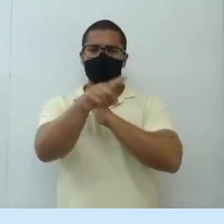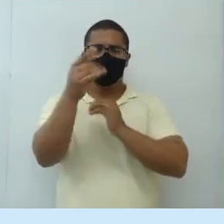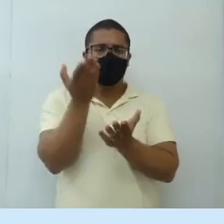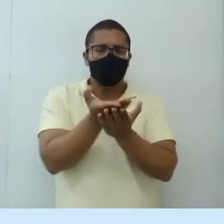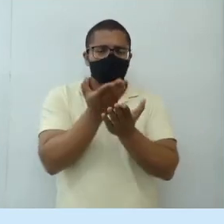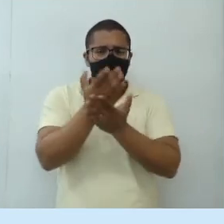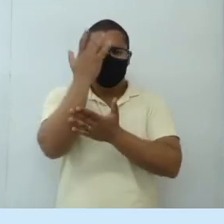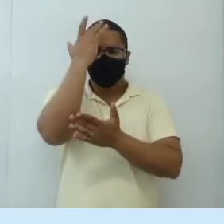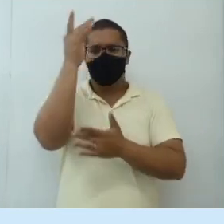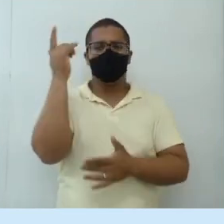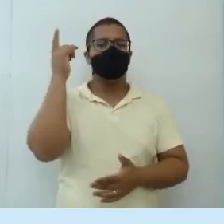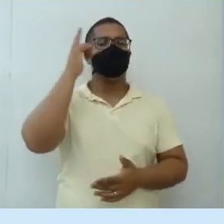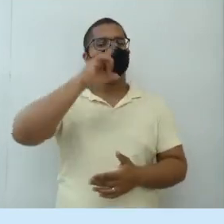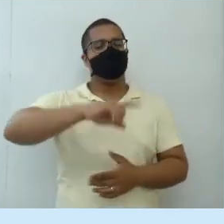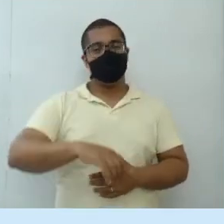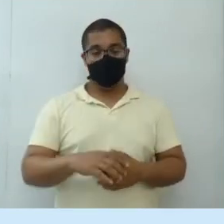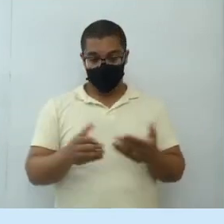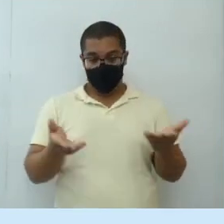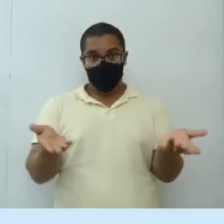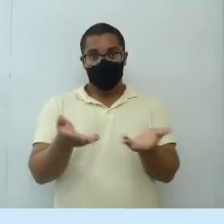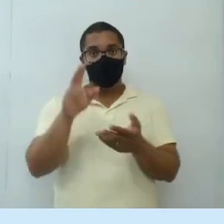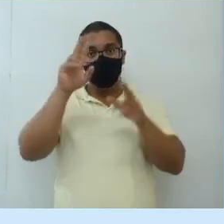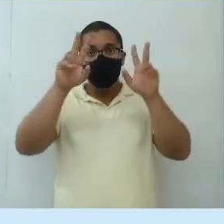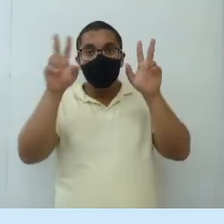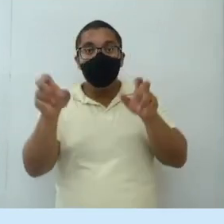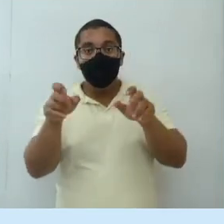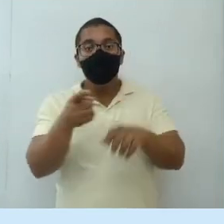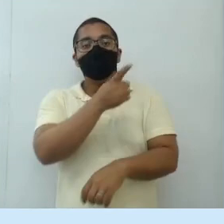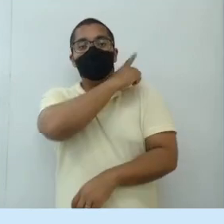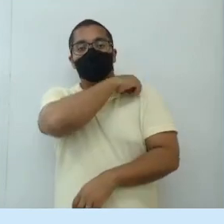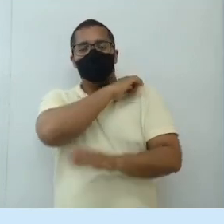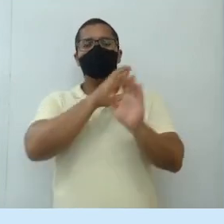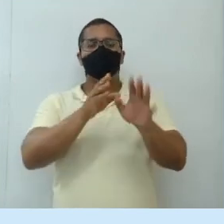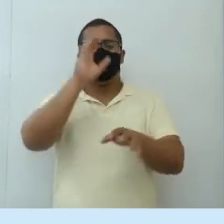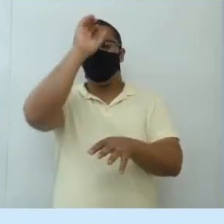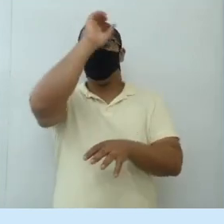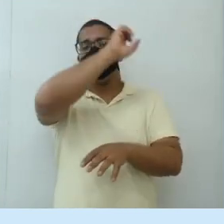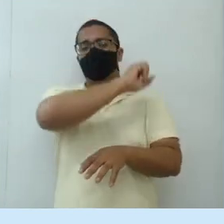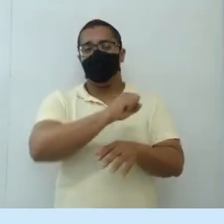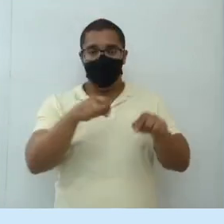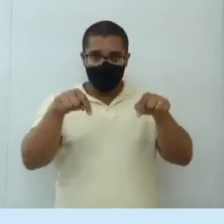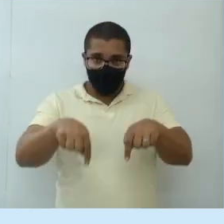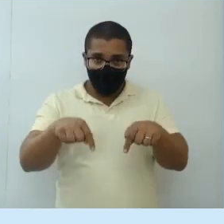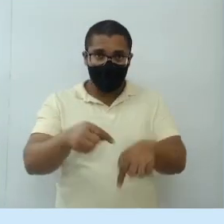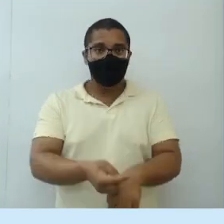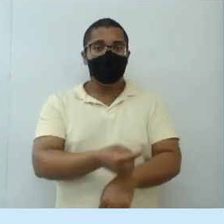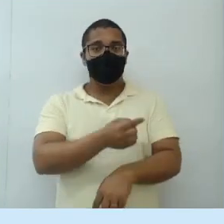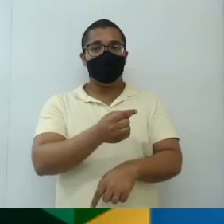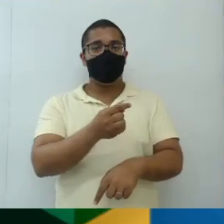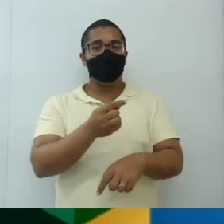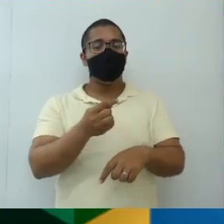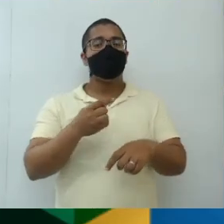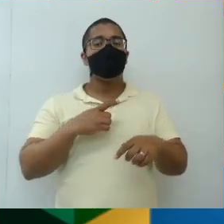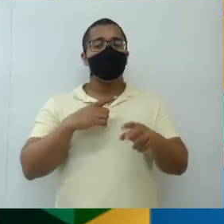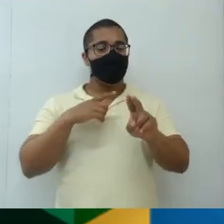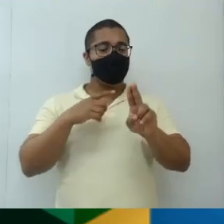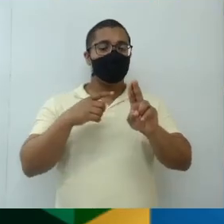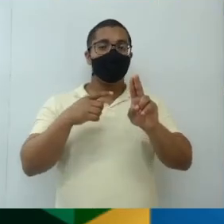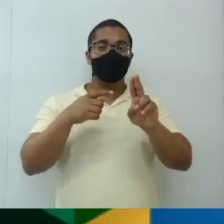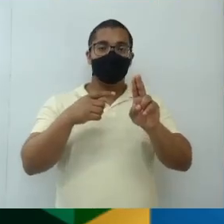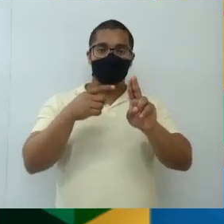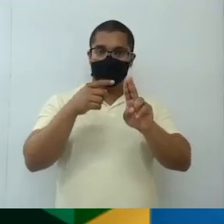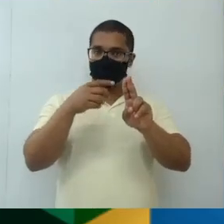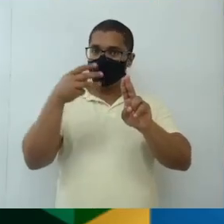embora hoje vai ser os temas do primeiro ano quem já trabalhou nessa terceira unidade em algum se embora lá a primeira